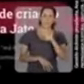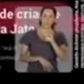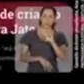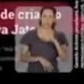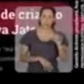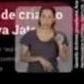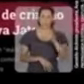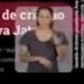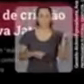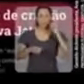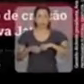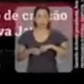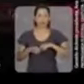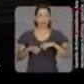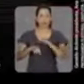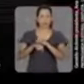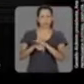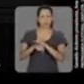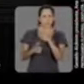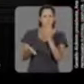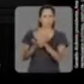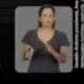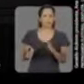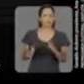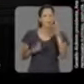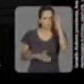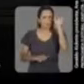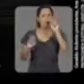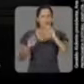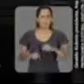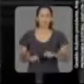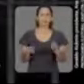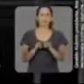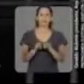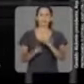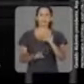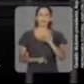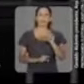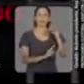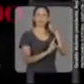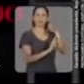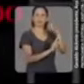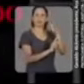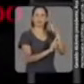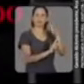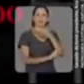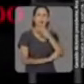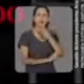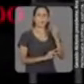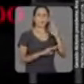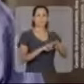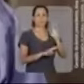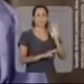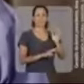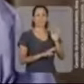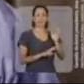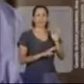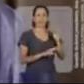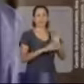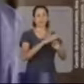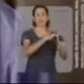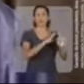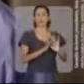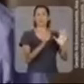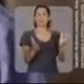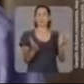evitar o fim da Lava Jato. É você que pode evitar que um preso condenado por corrupção seja solto. Evitar